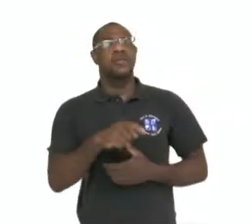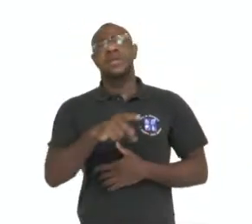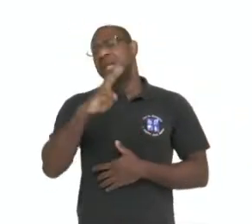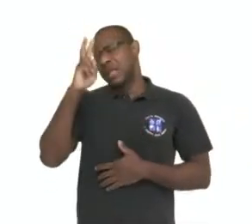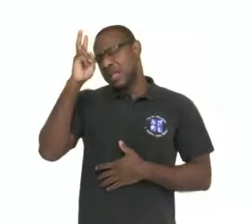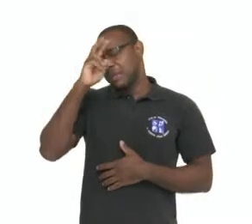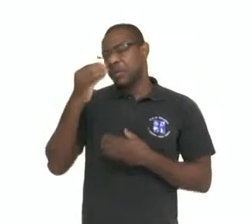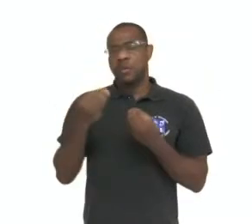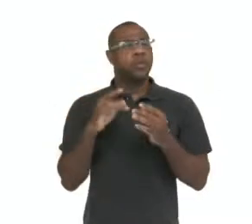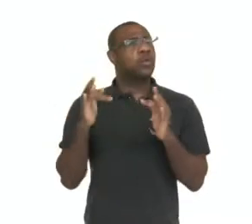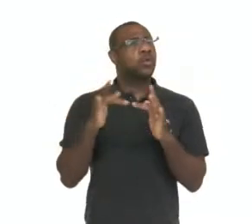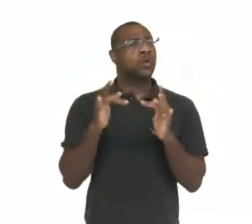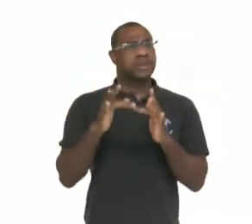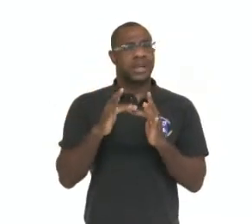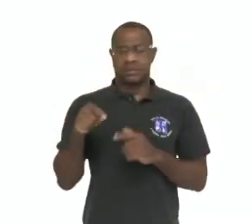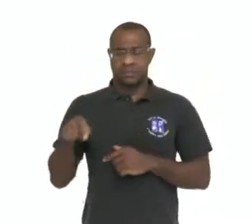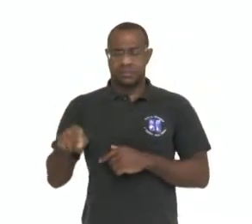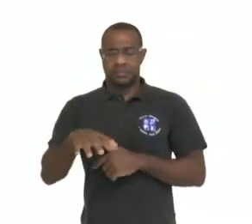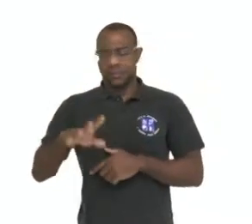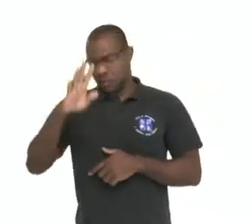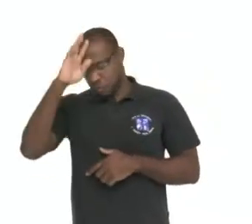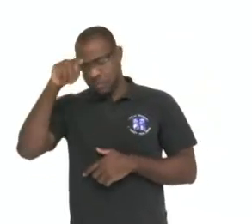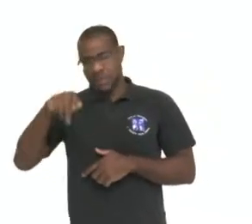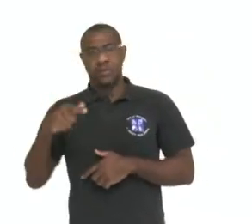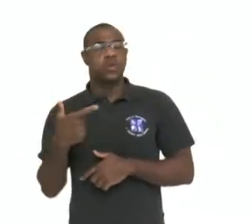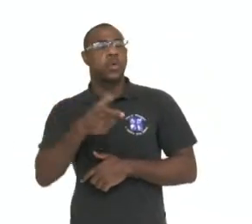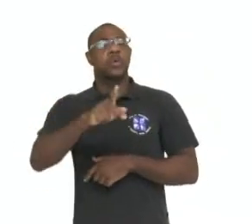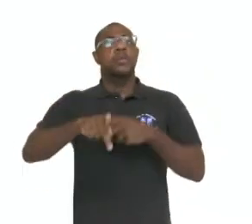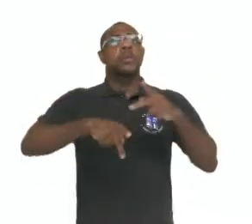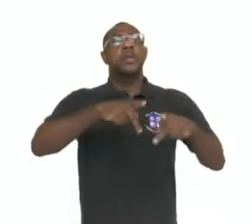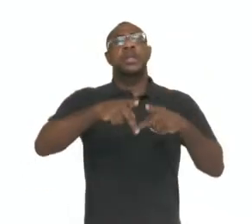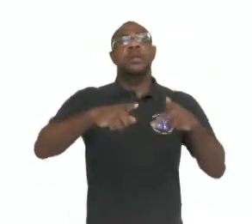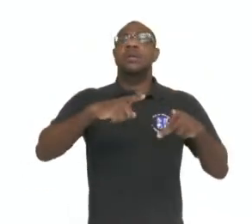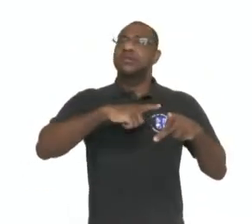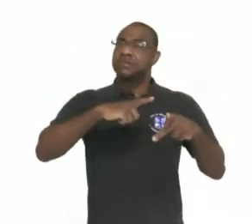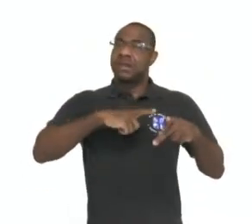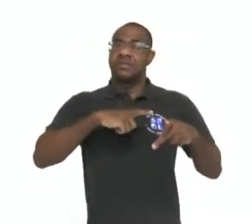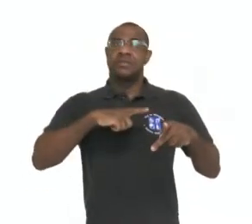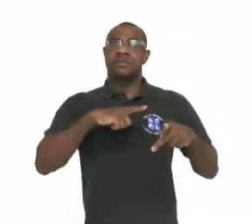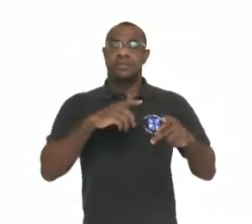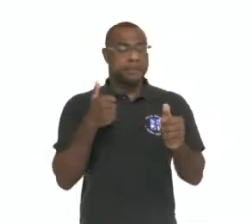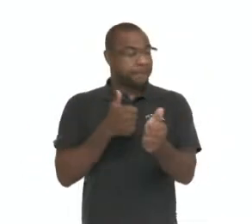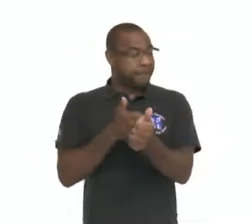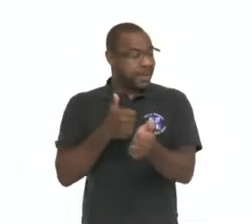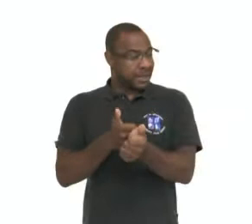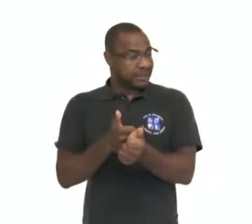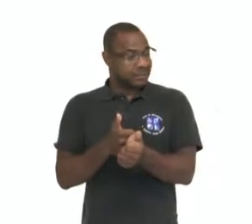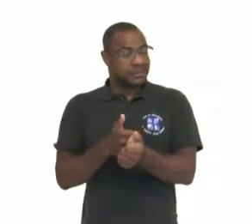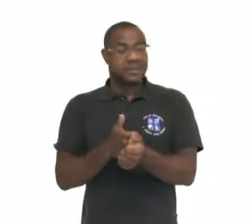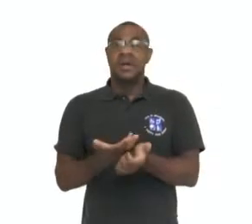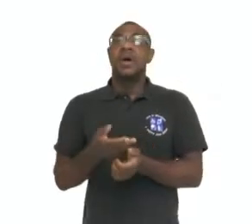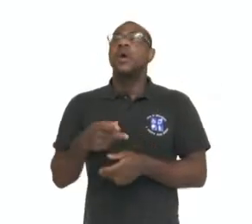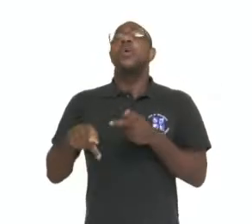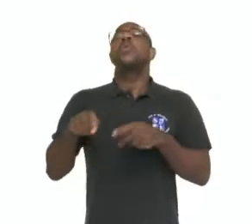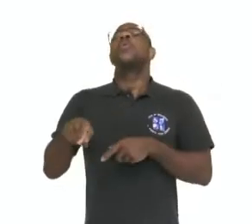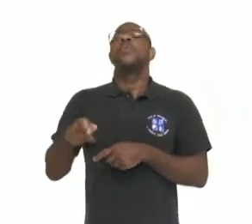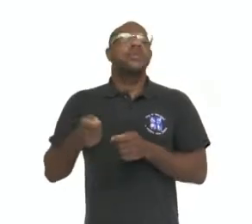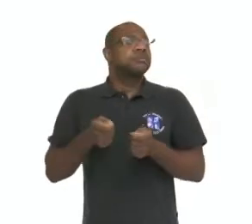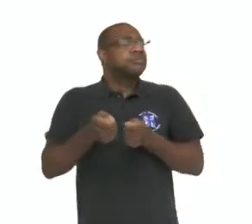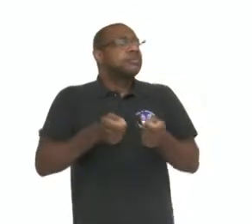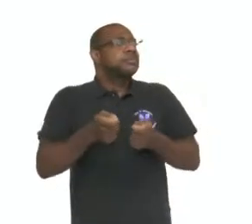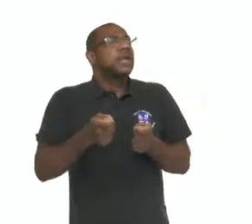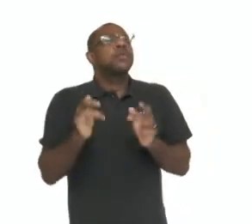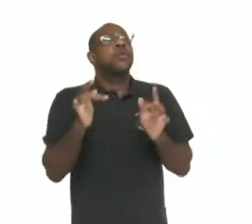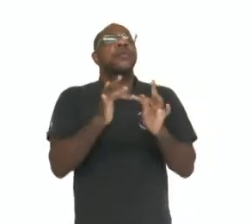era o contato entre romanos e as demais populações que estavam em seu entorno? Como será que os romanos administravam esses